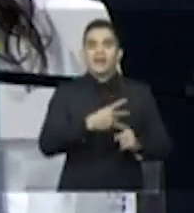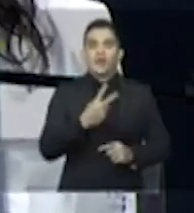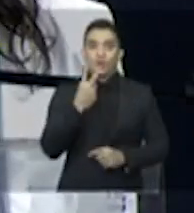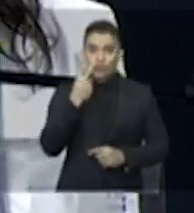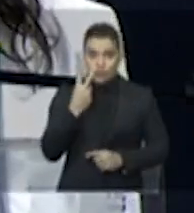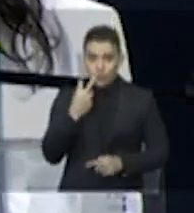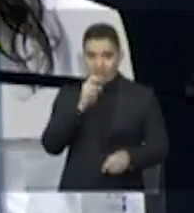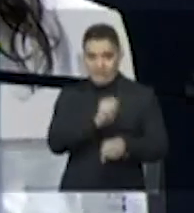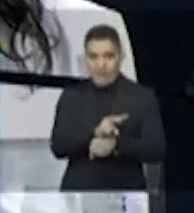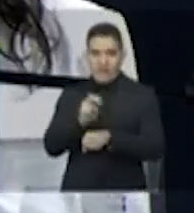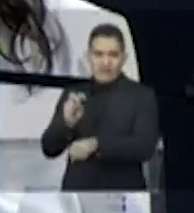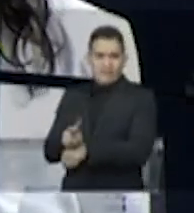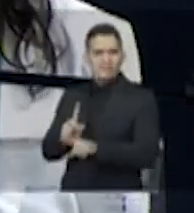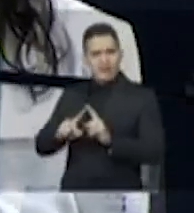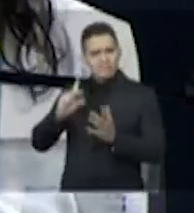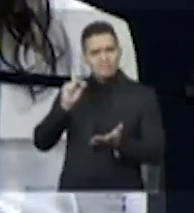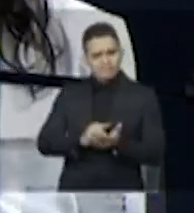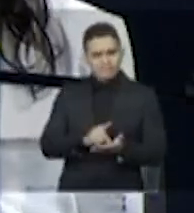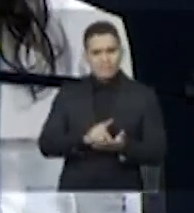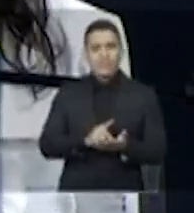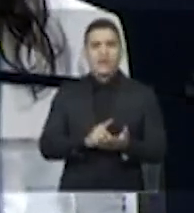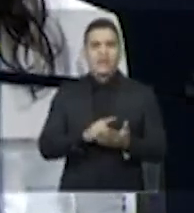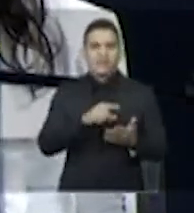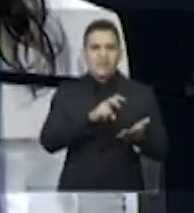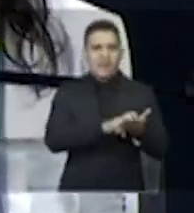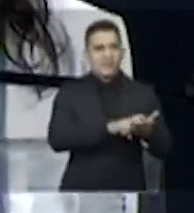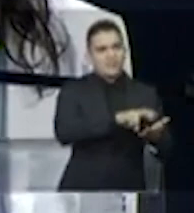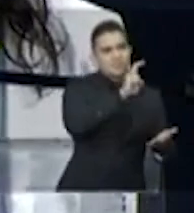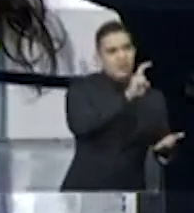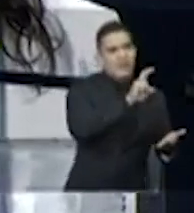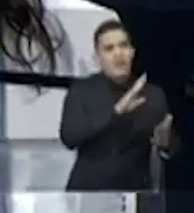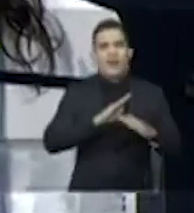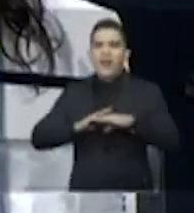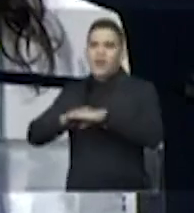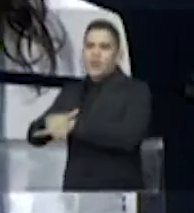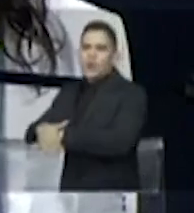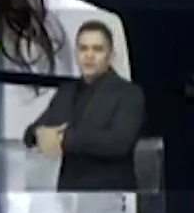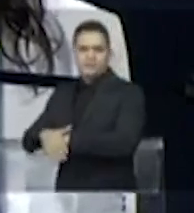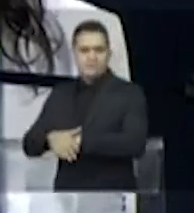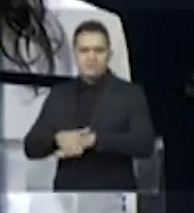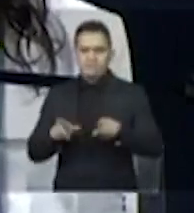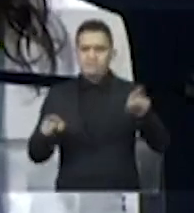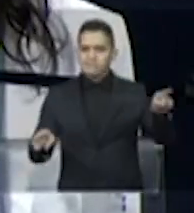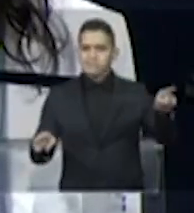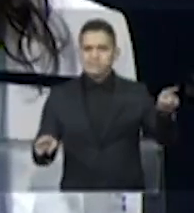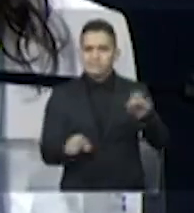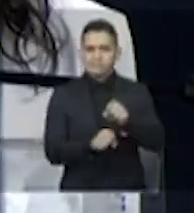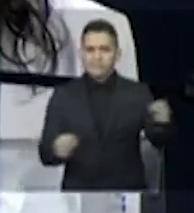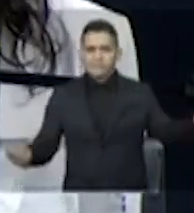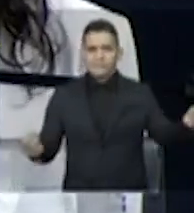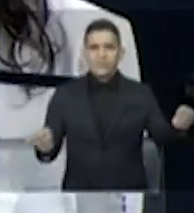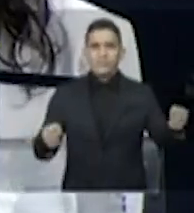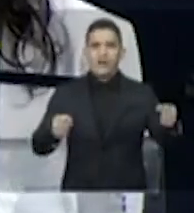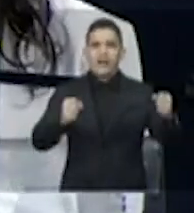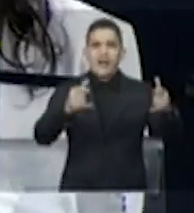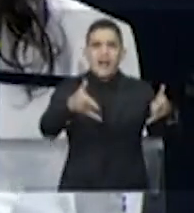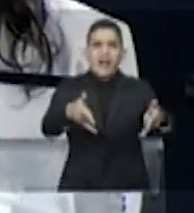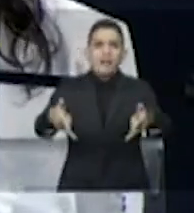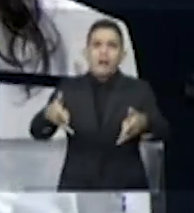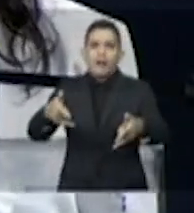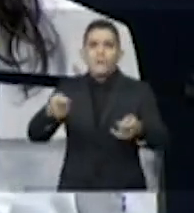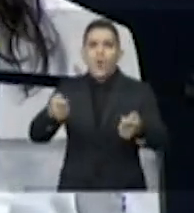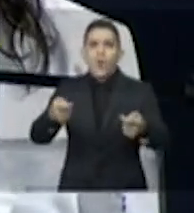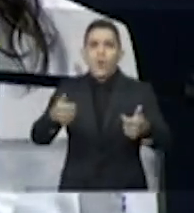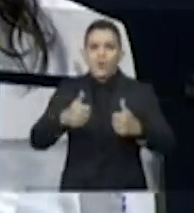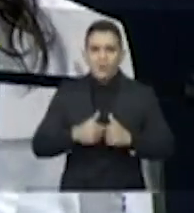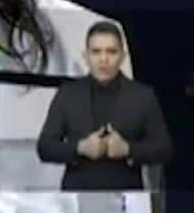o usuário do serviço permanecia nos períodos diurno e noturno, o que criou mais vagas do que leitos disponíveis. Até hoje, não se sabe quais são os